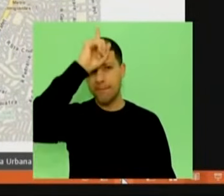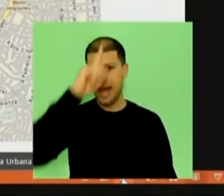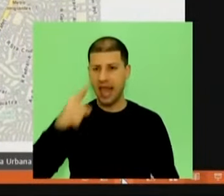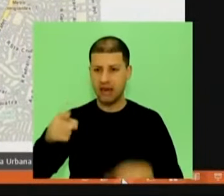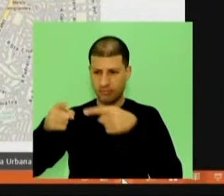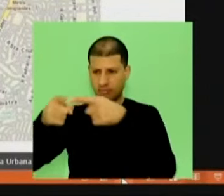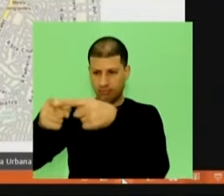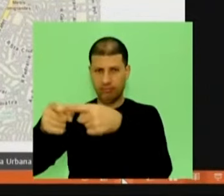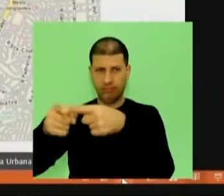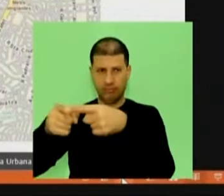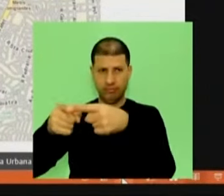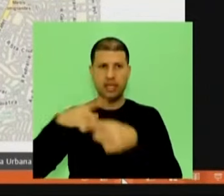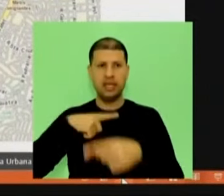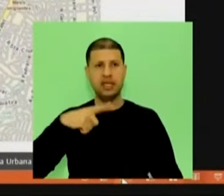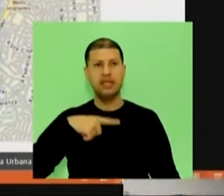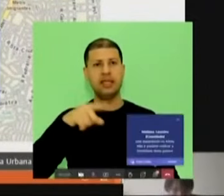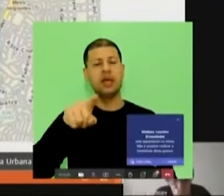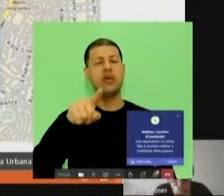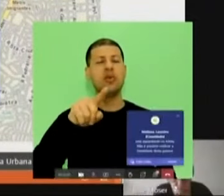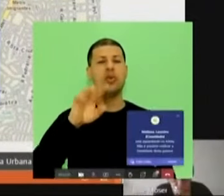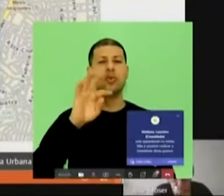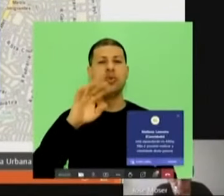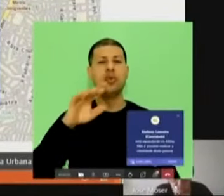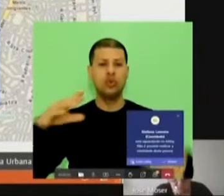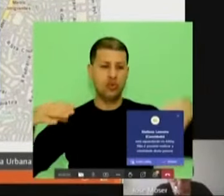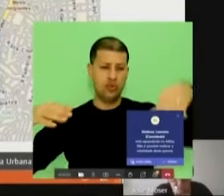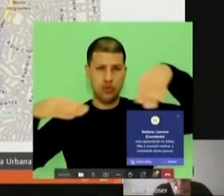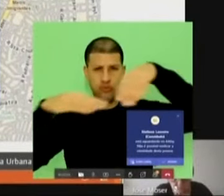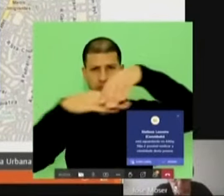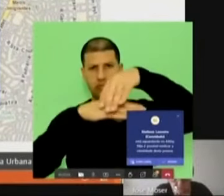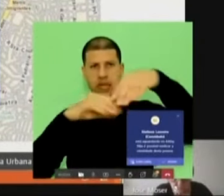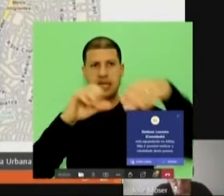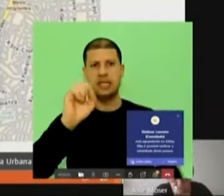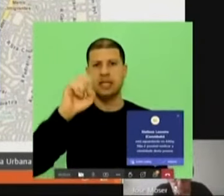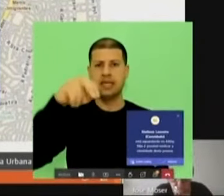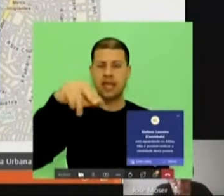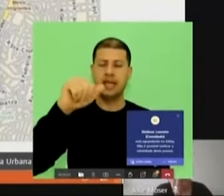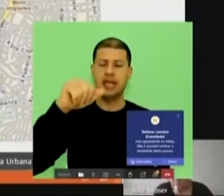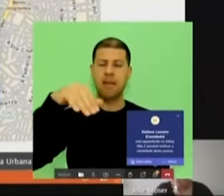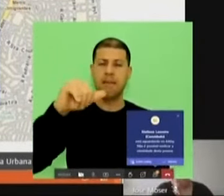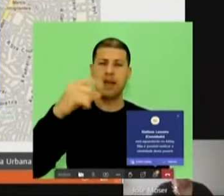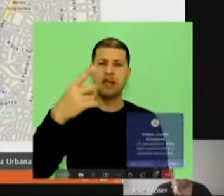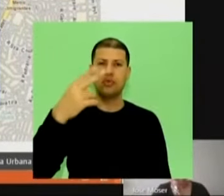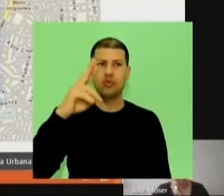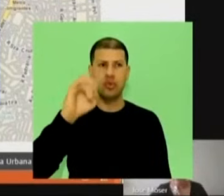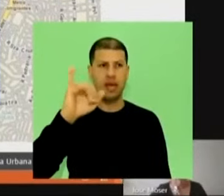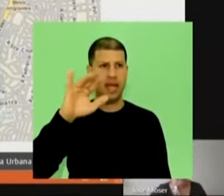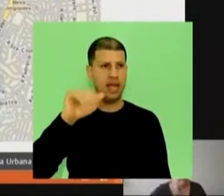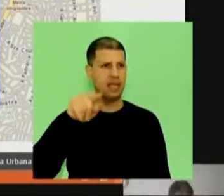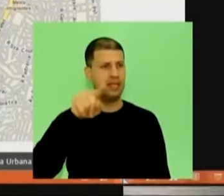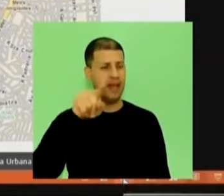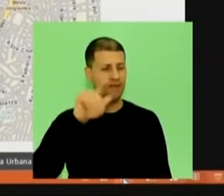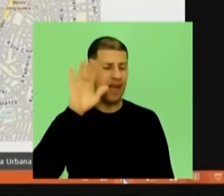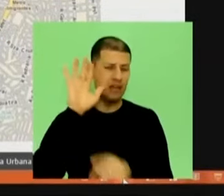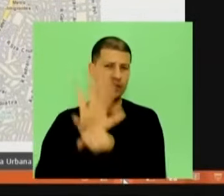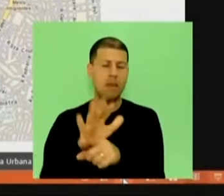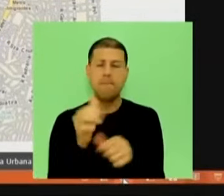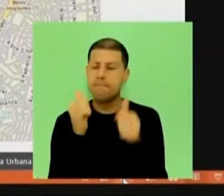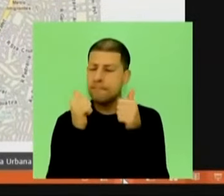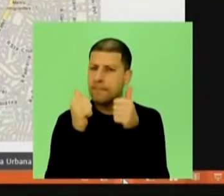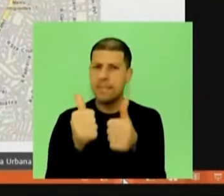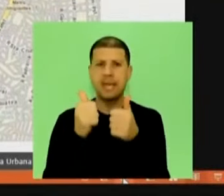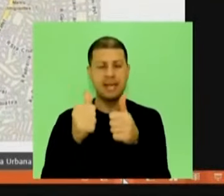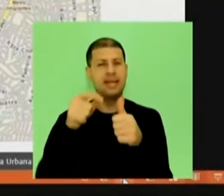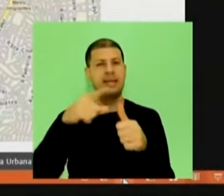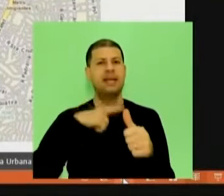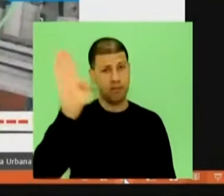existente, permitindo a interligação entre o Morumbi e a Avenida Doutor Ricardo Jafé. As obras incluem o túnel